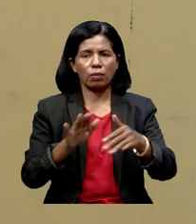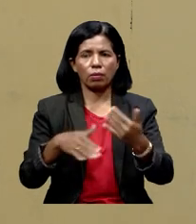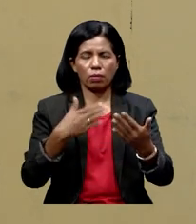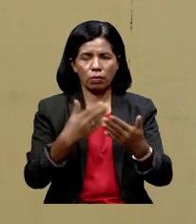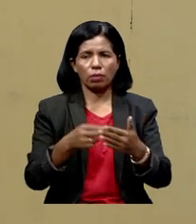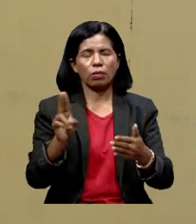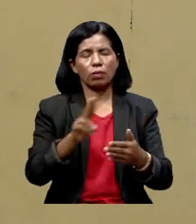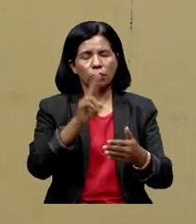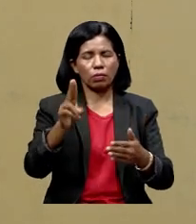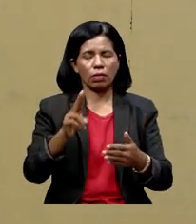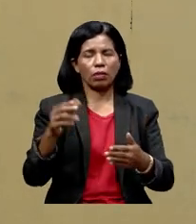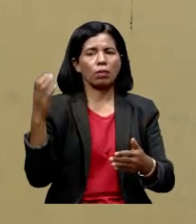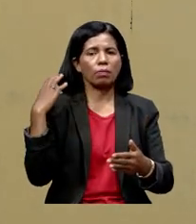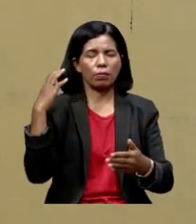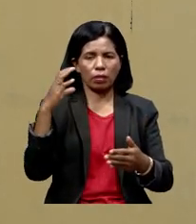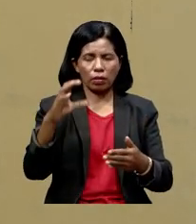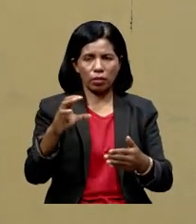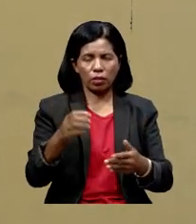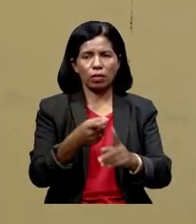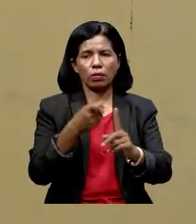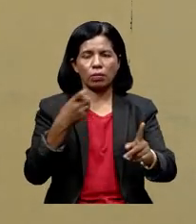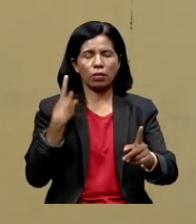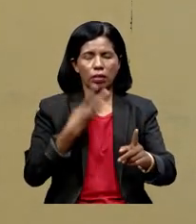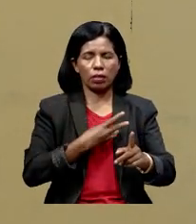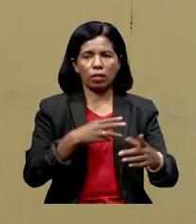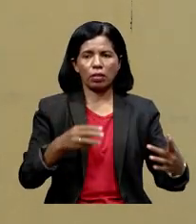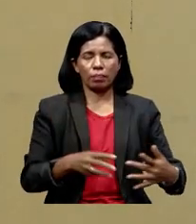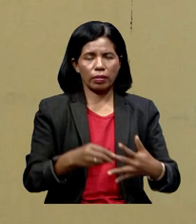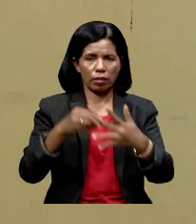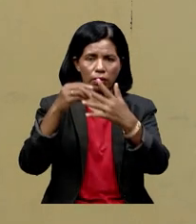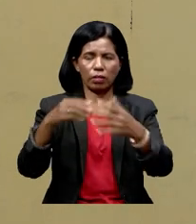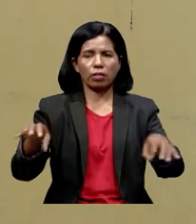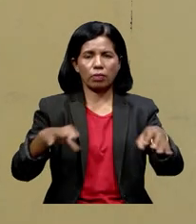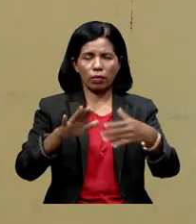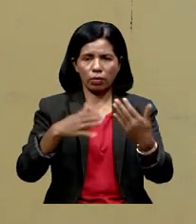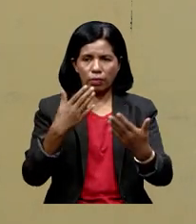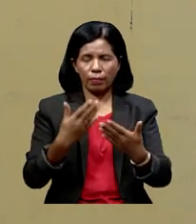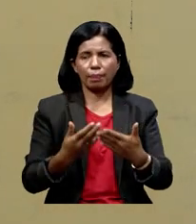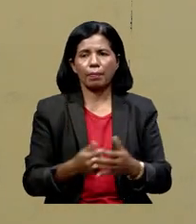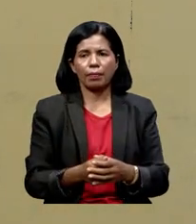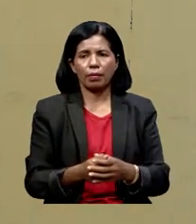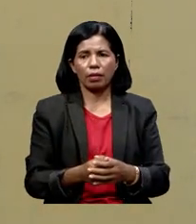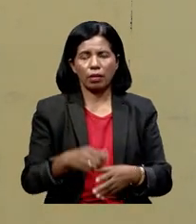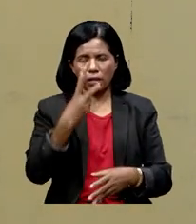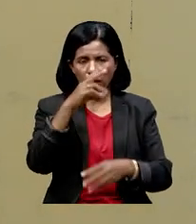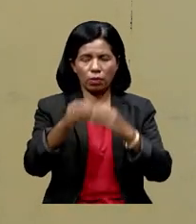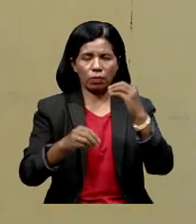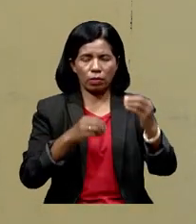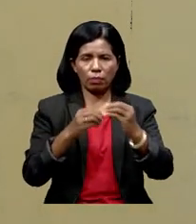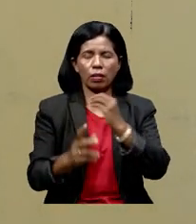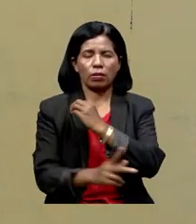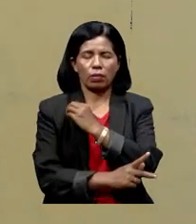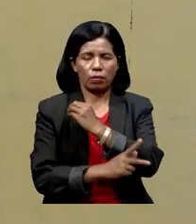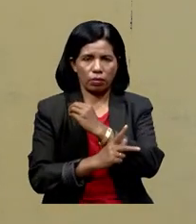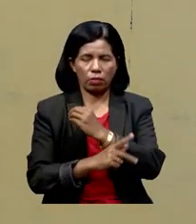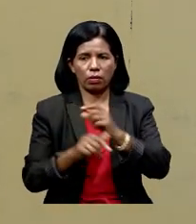usa e competência você tem especialistas para anticorrupção. Ele precisa